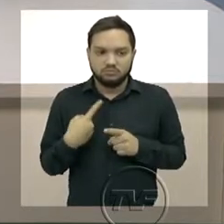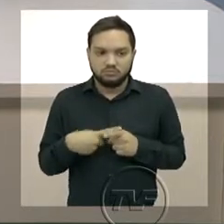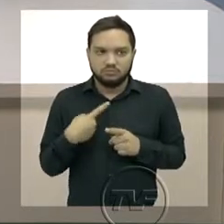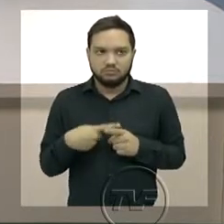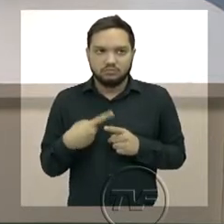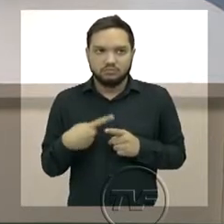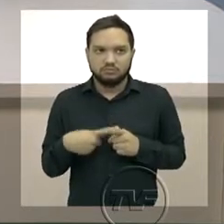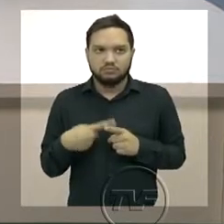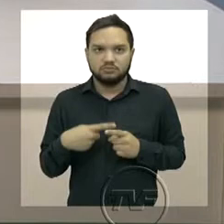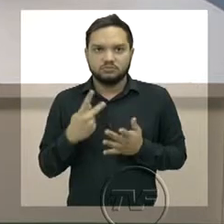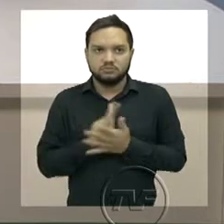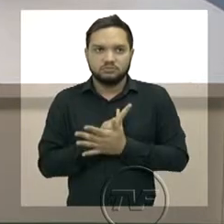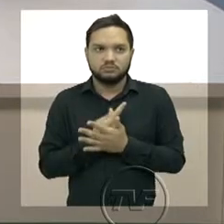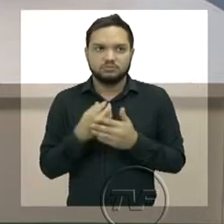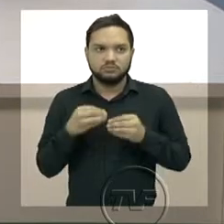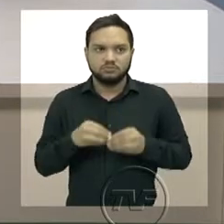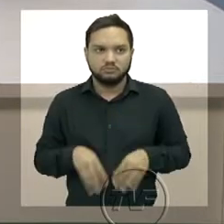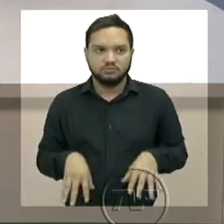absorvidos, né, que foram